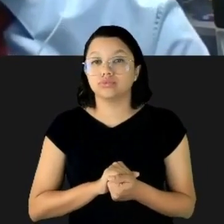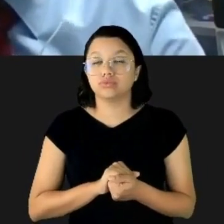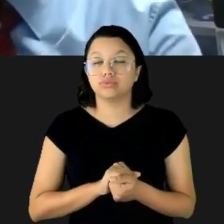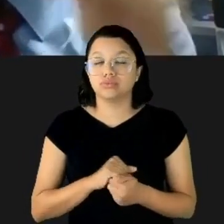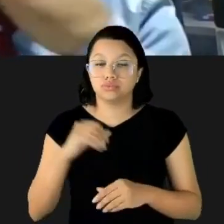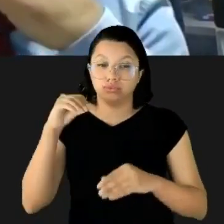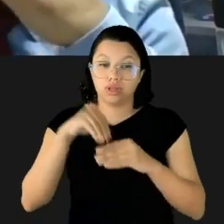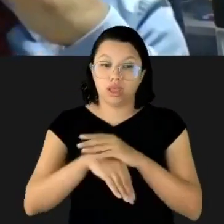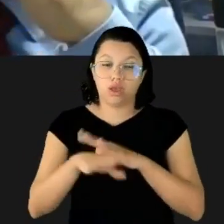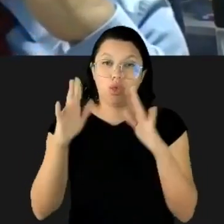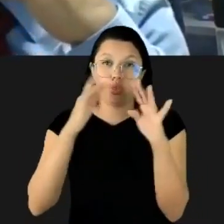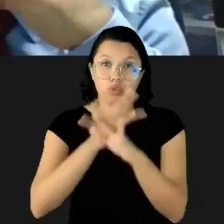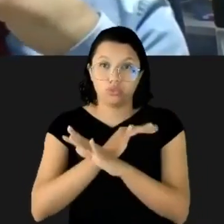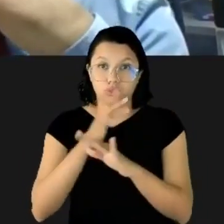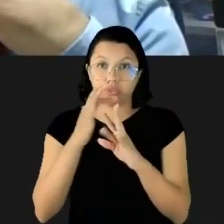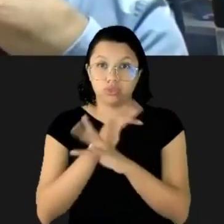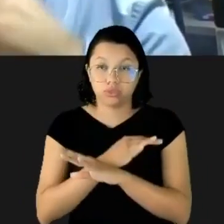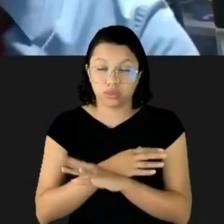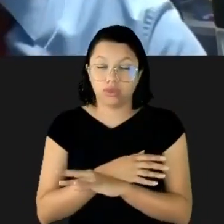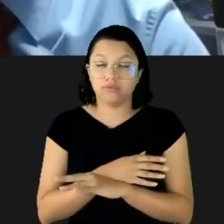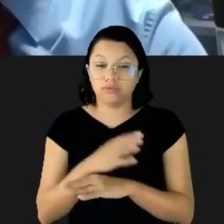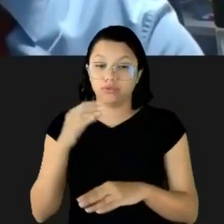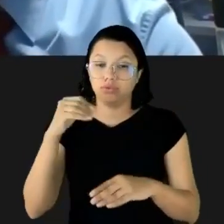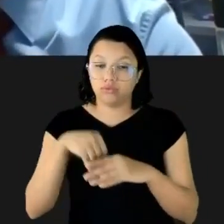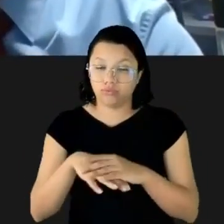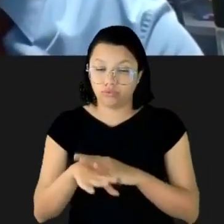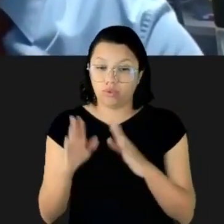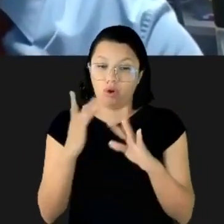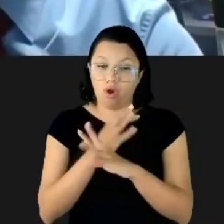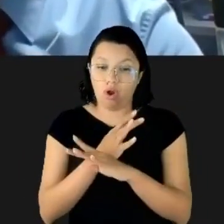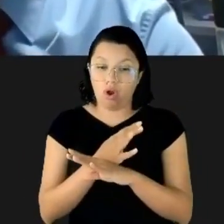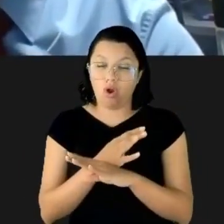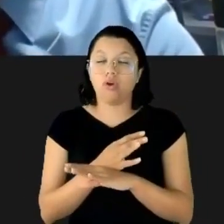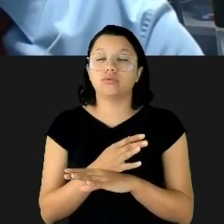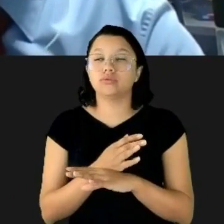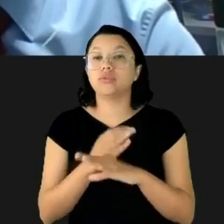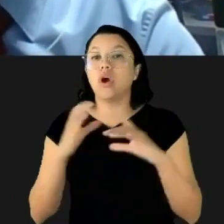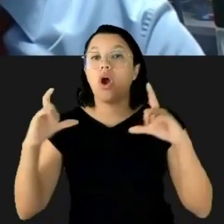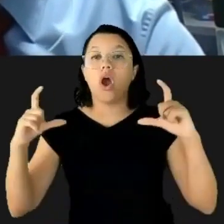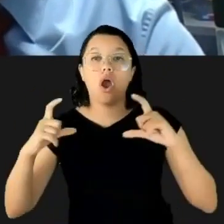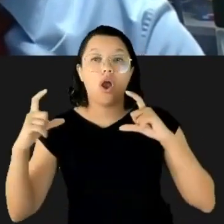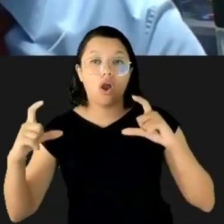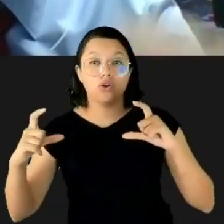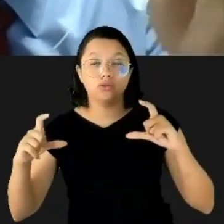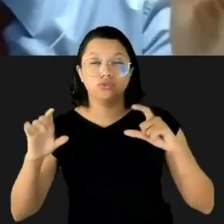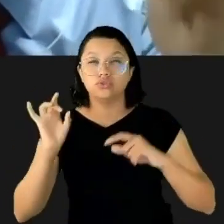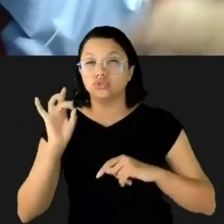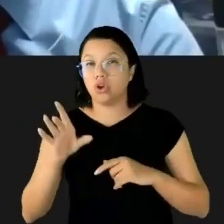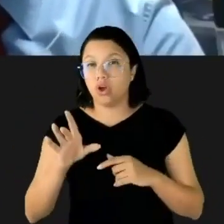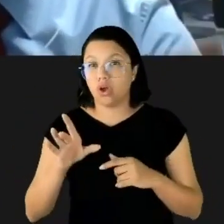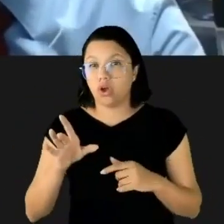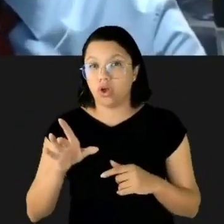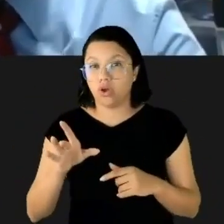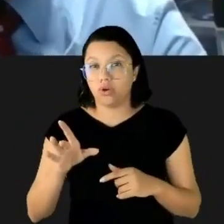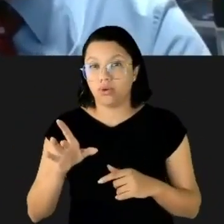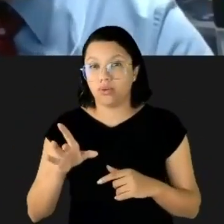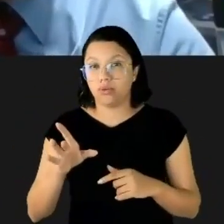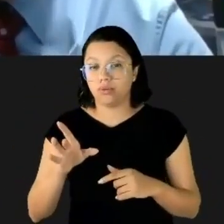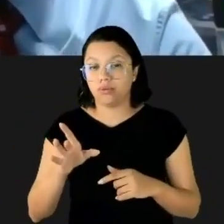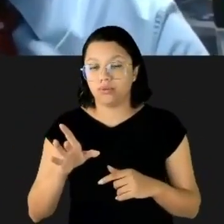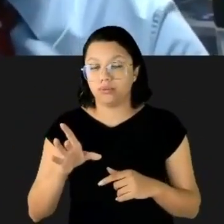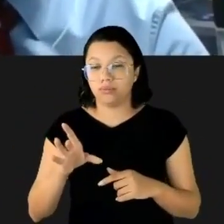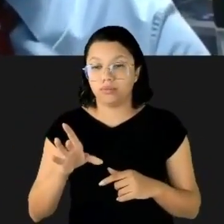estão dentro dos fluxos e os fluxos dentro dos colchetes só para e dentro